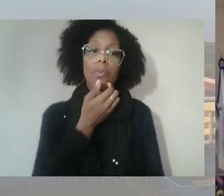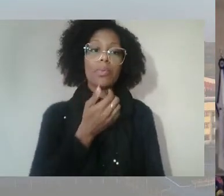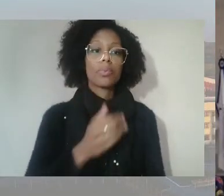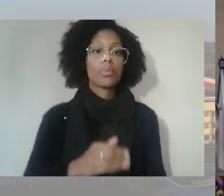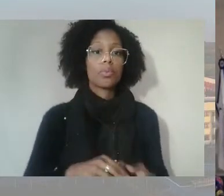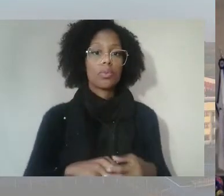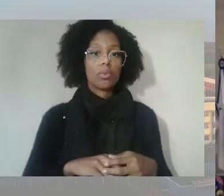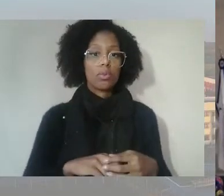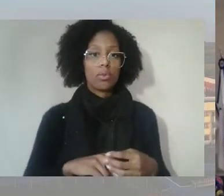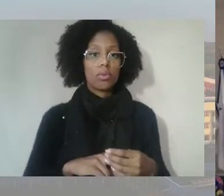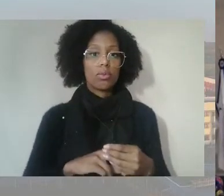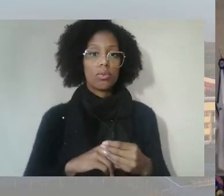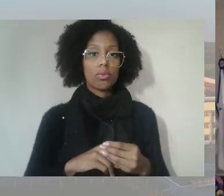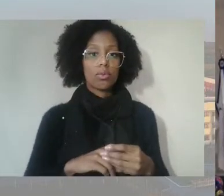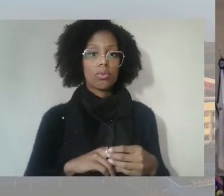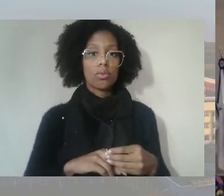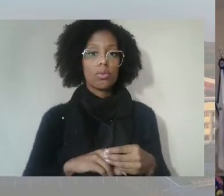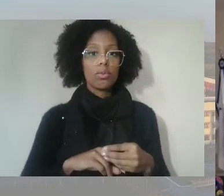Frank, anotei.